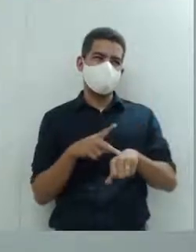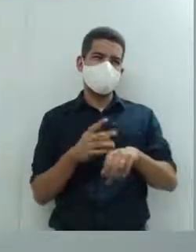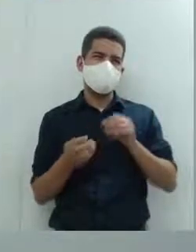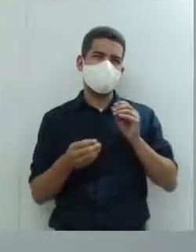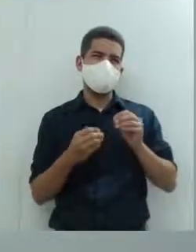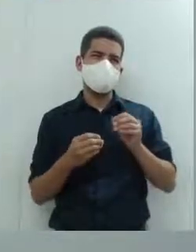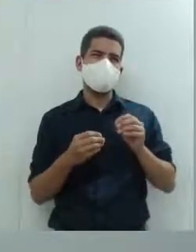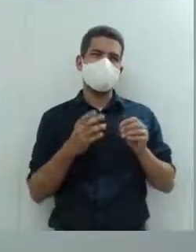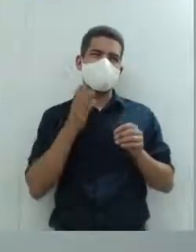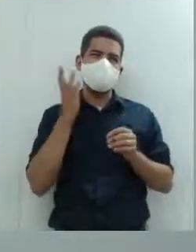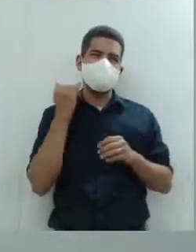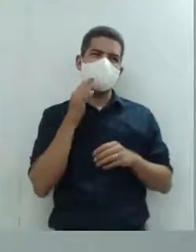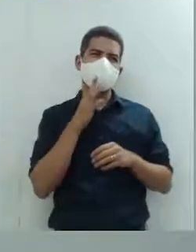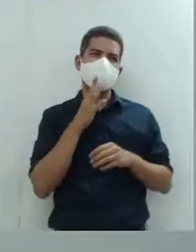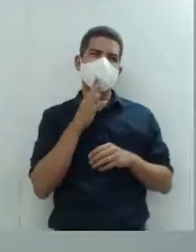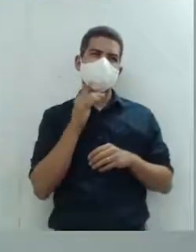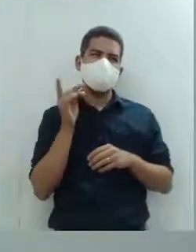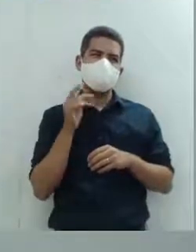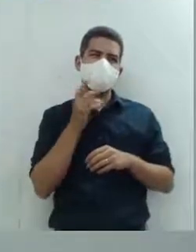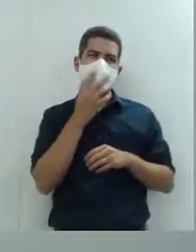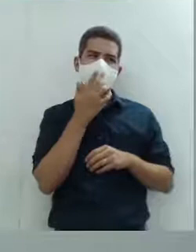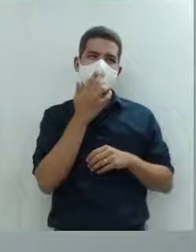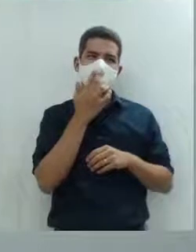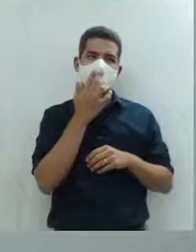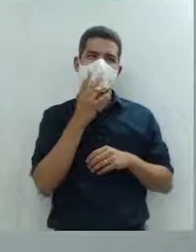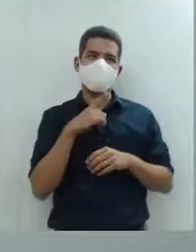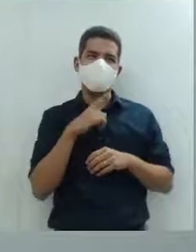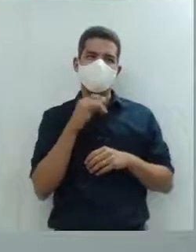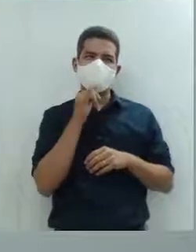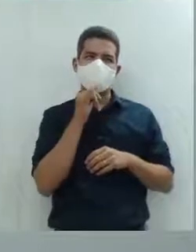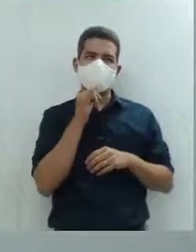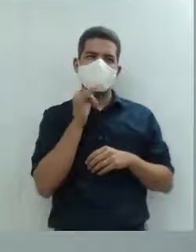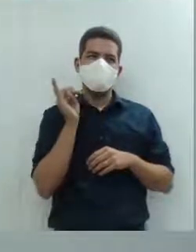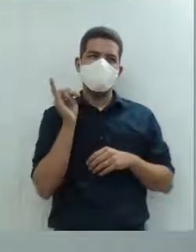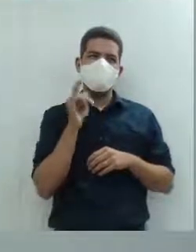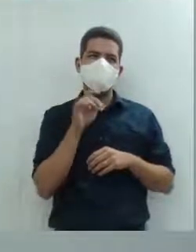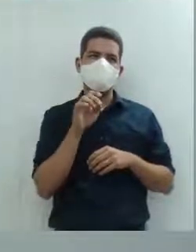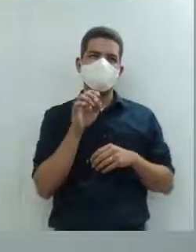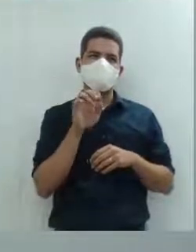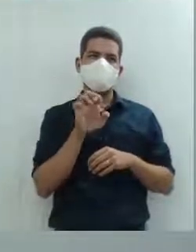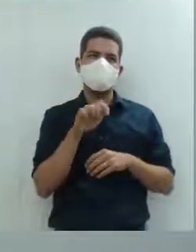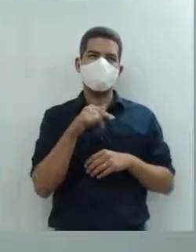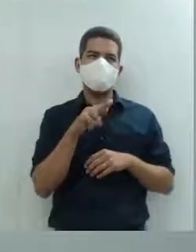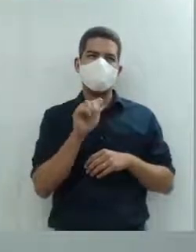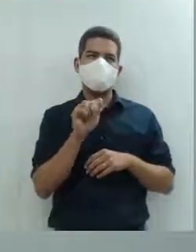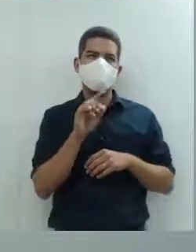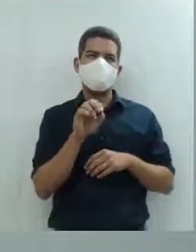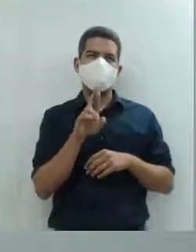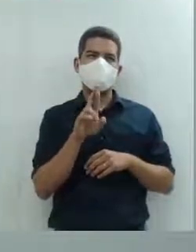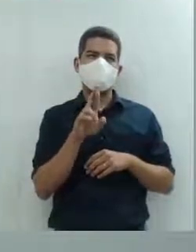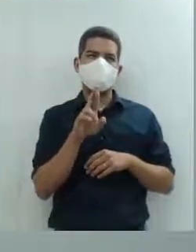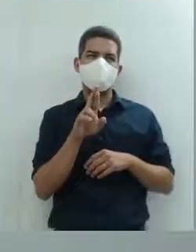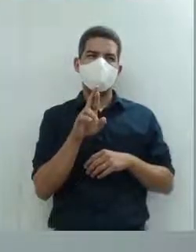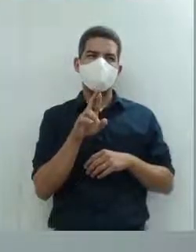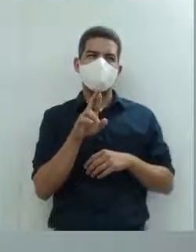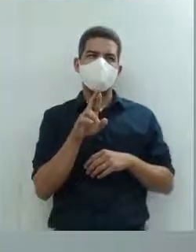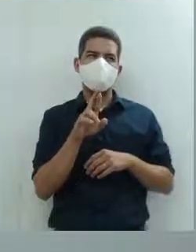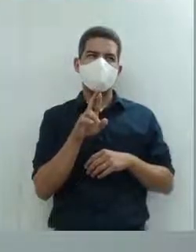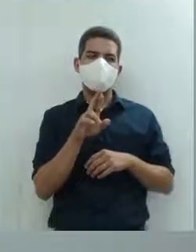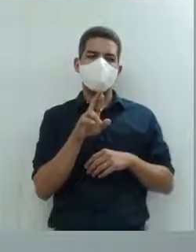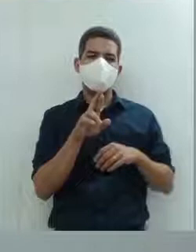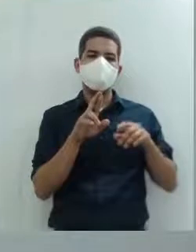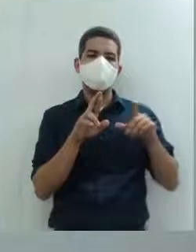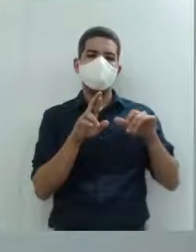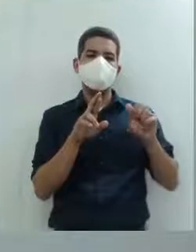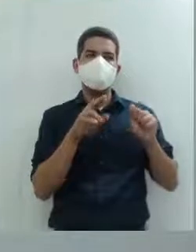o clima geral de cada um. Mas há exceções. Por exemplo, aqui, ó, eu tenho o Equador, aqui eu tenho Lima, no Peru, numa região